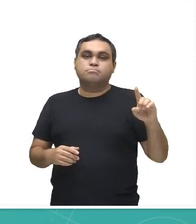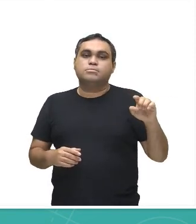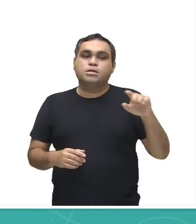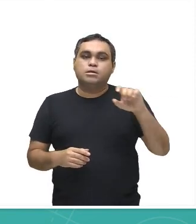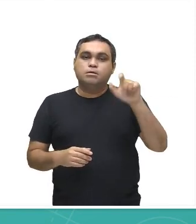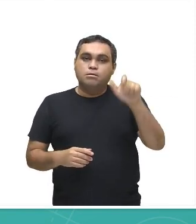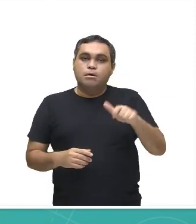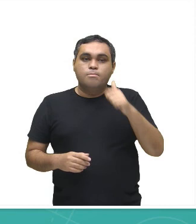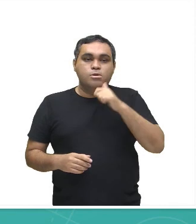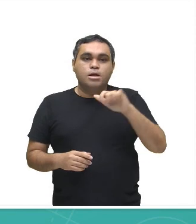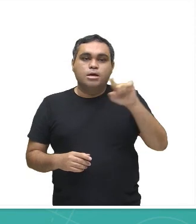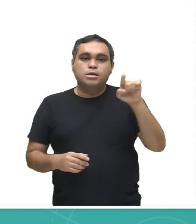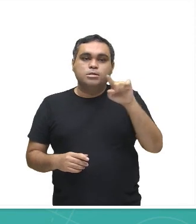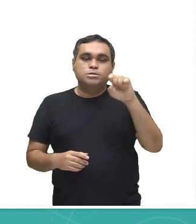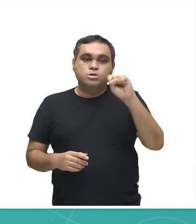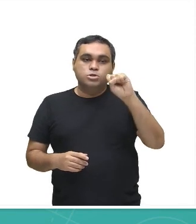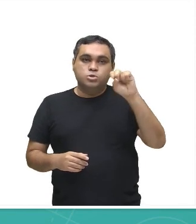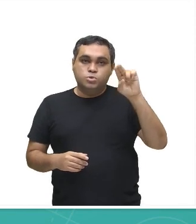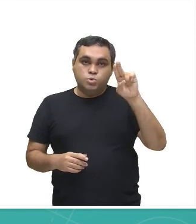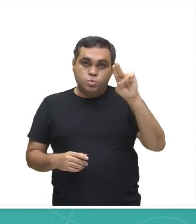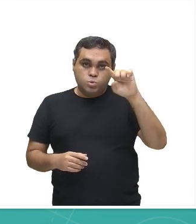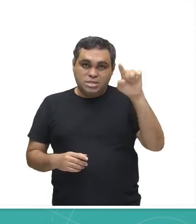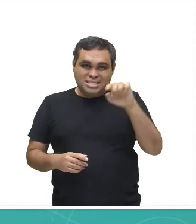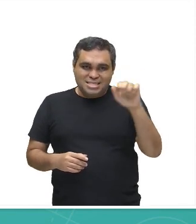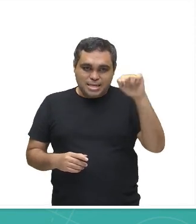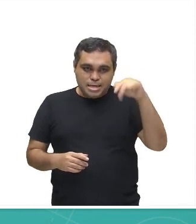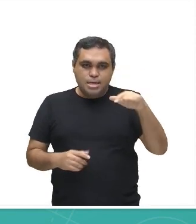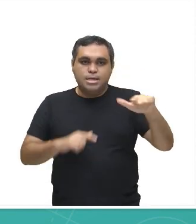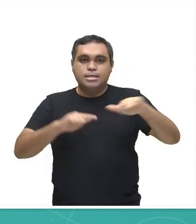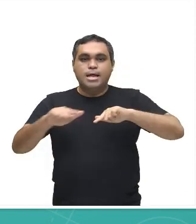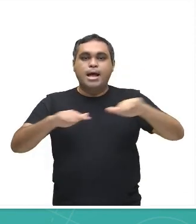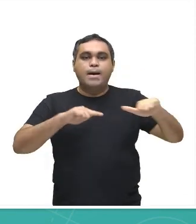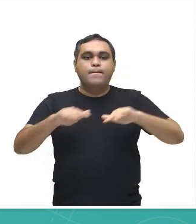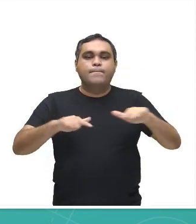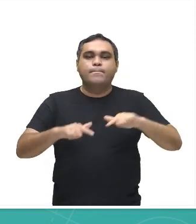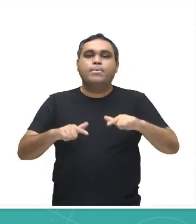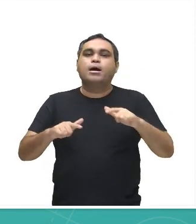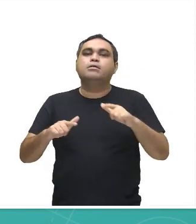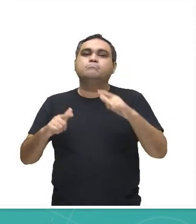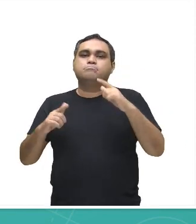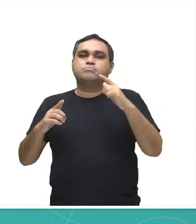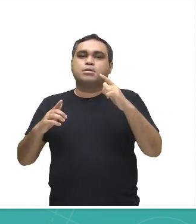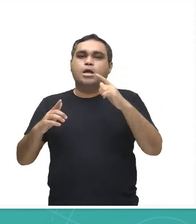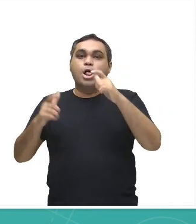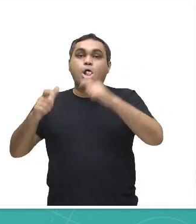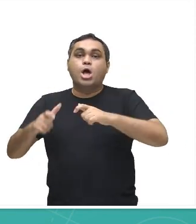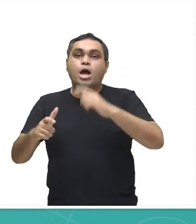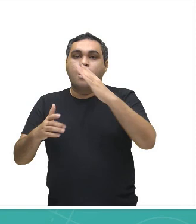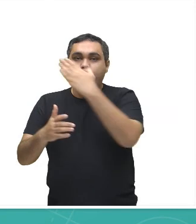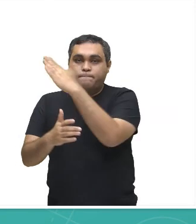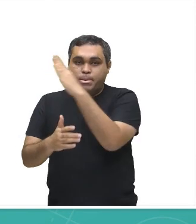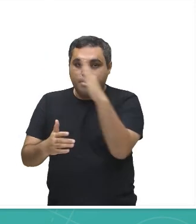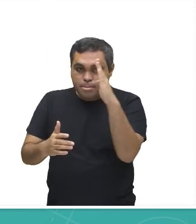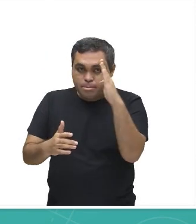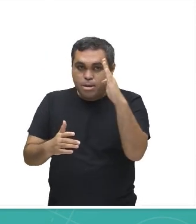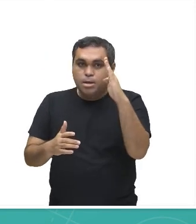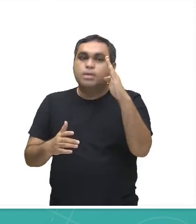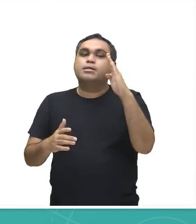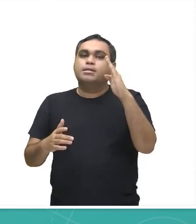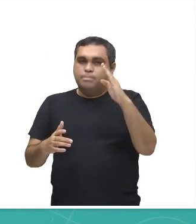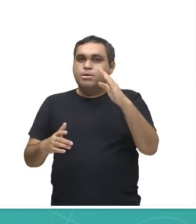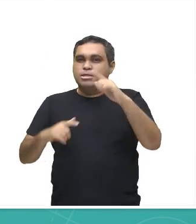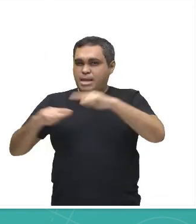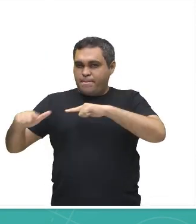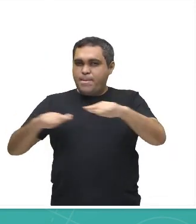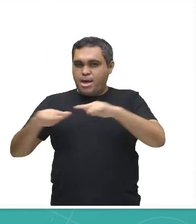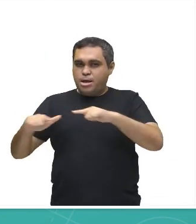que quando eu falo sobre o local de trabalho, eu sempre utilizarei o at. We're,